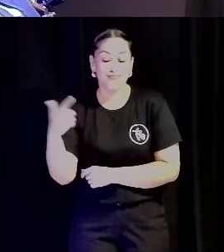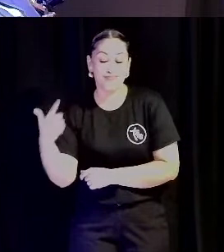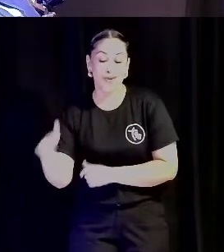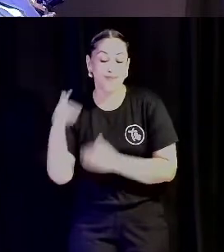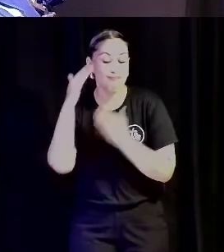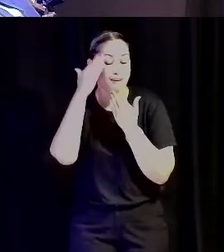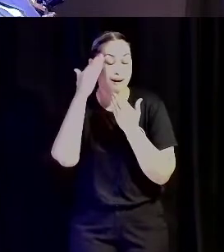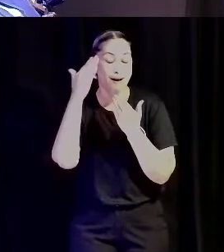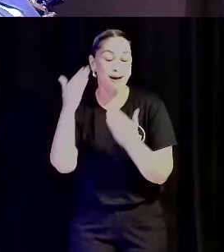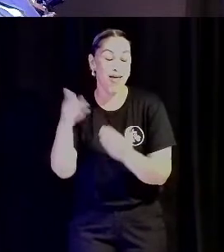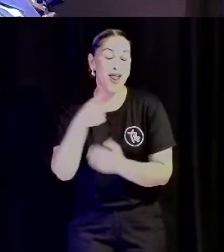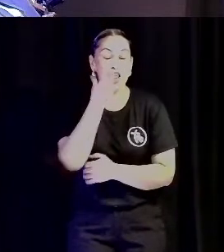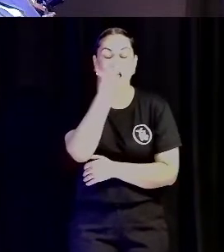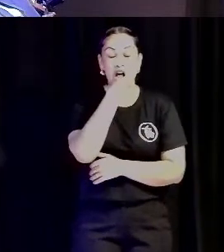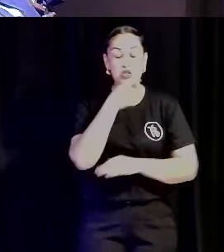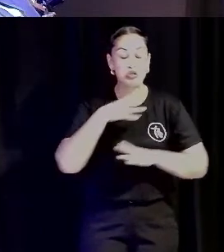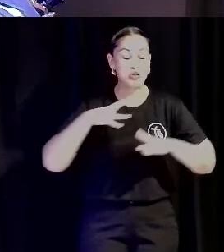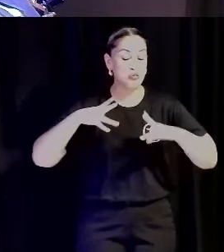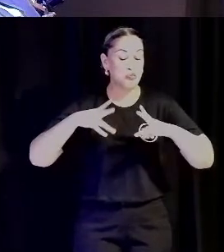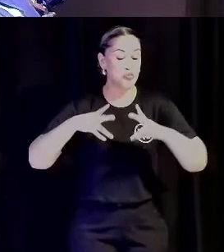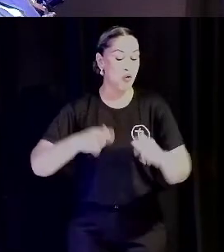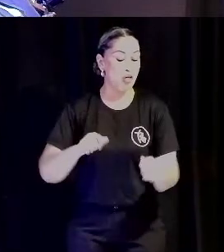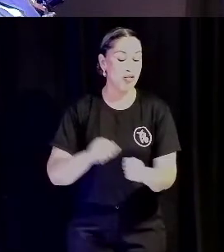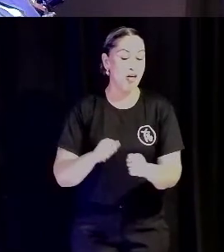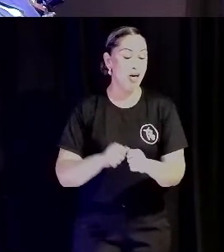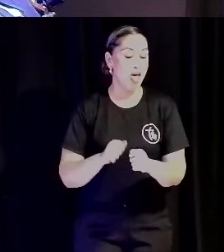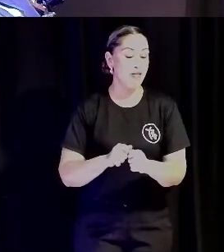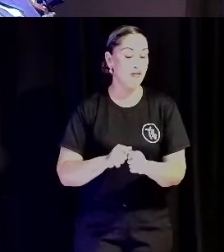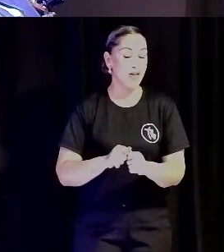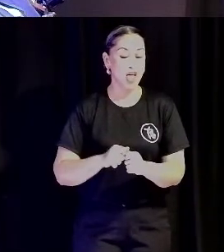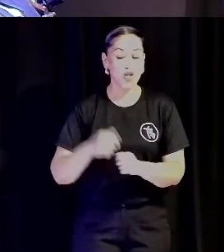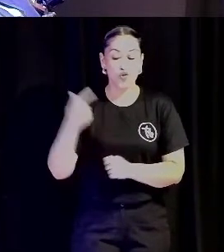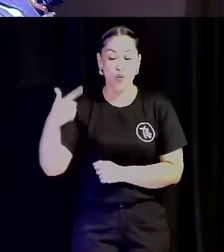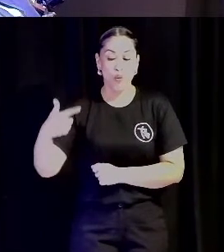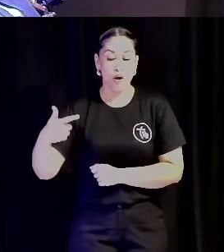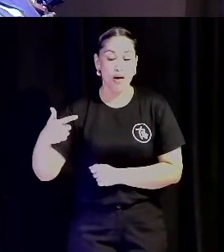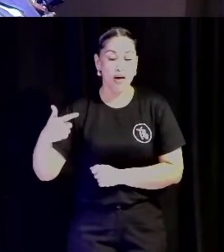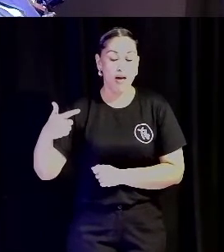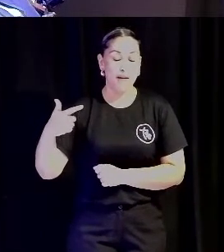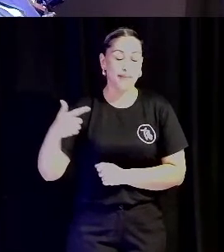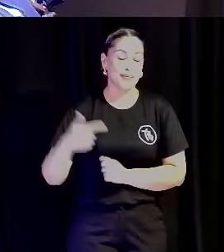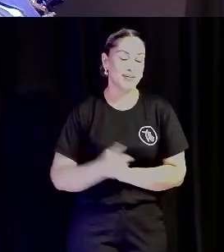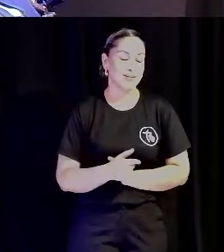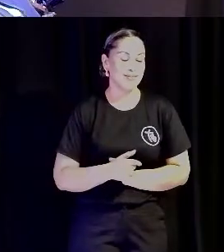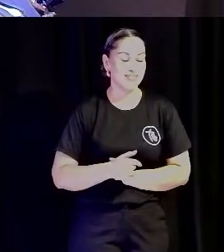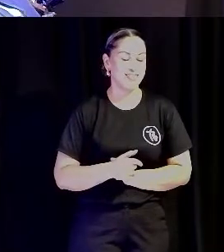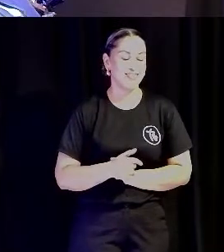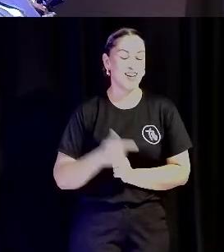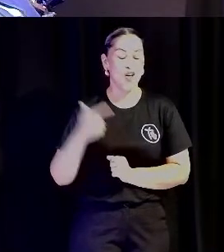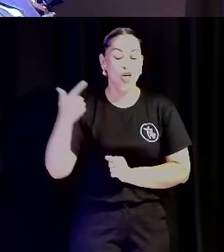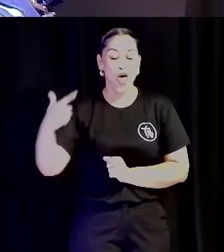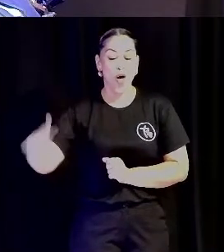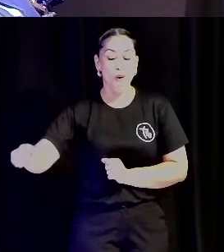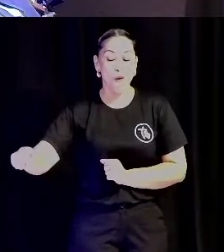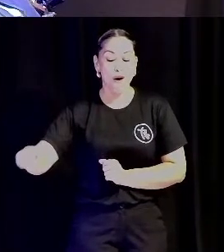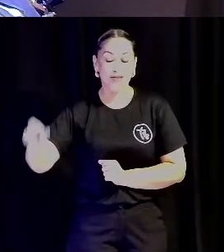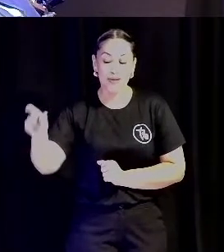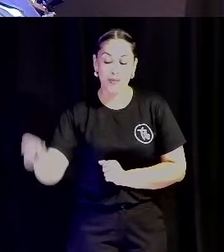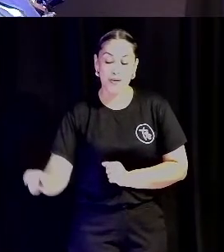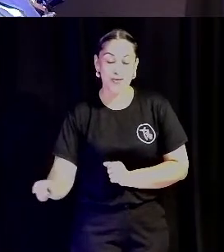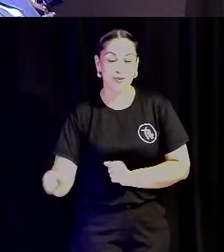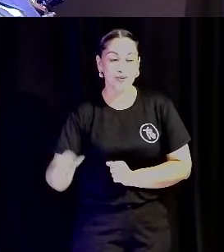acha que tudo que é feito a ele é a obrigação do outro. ele